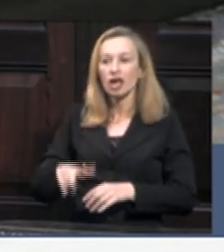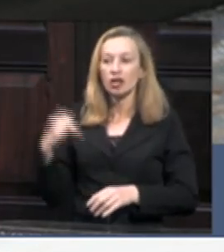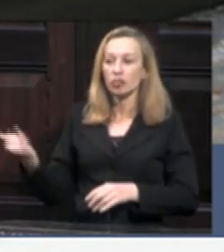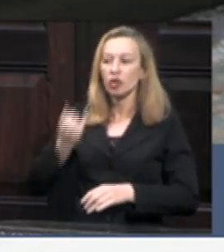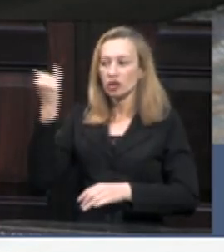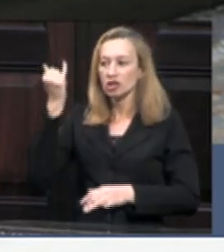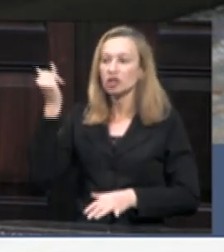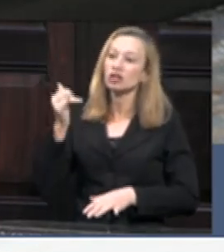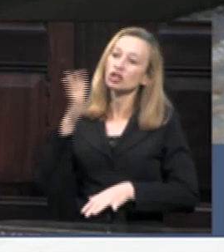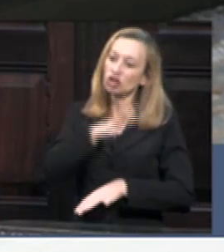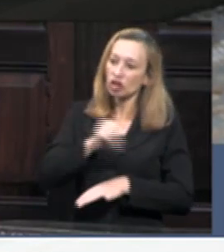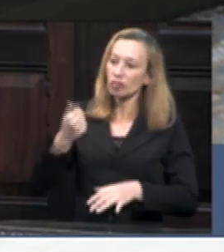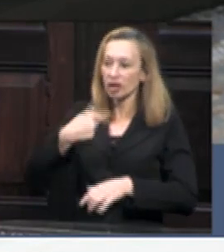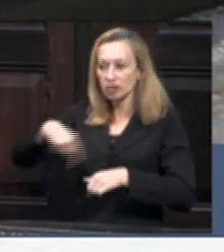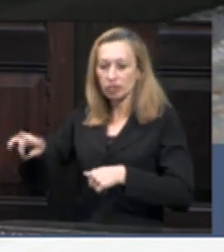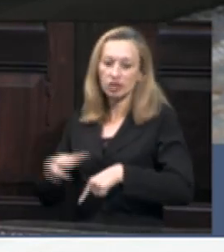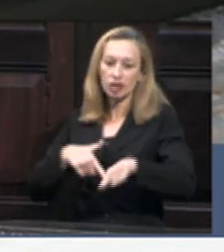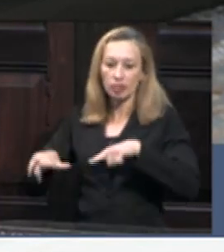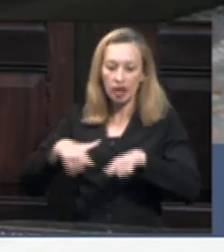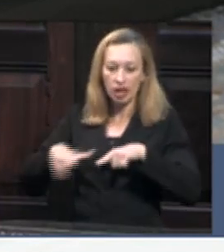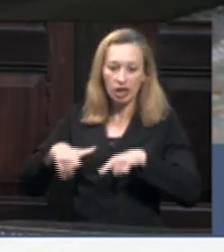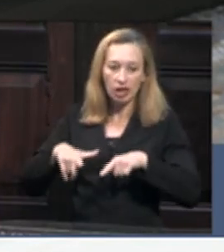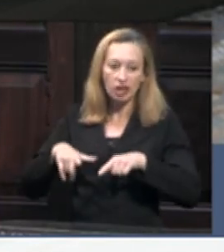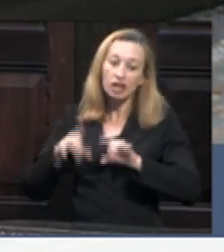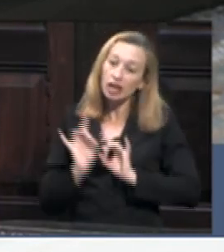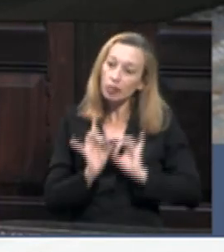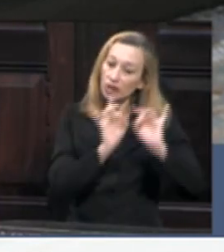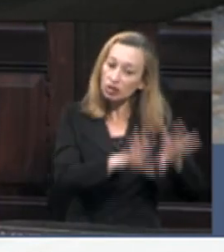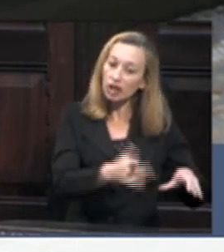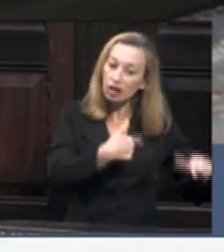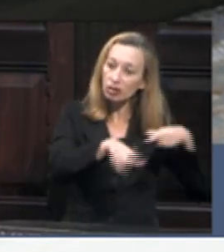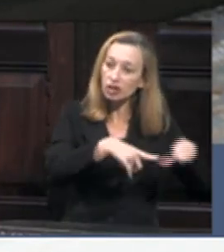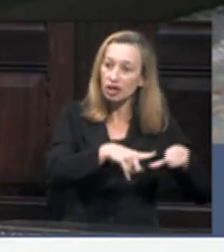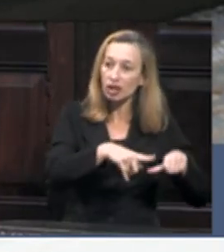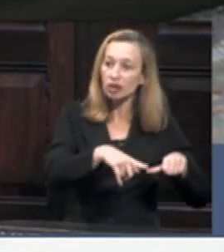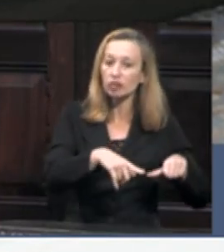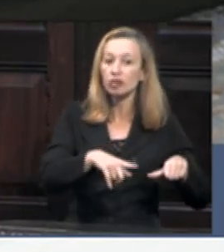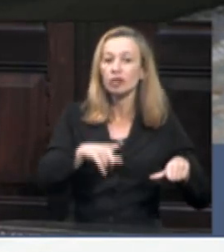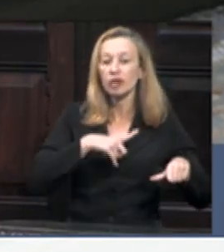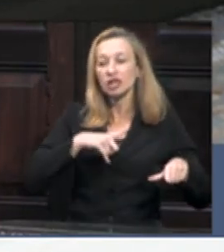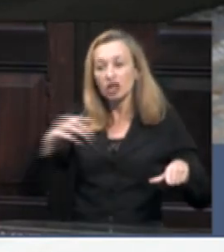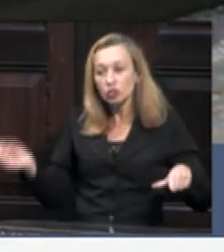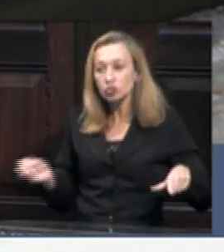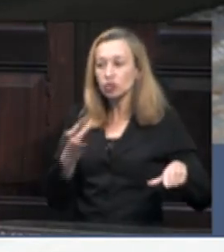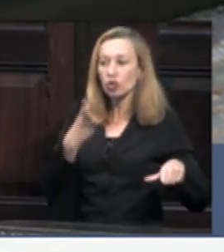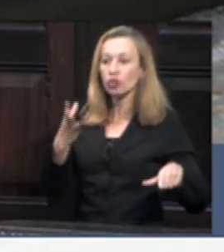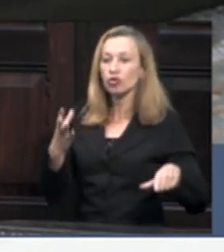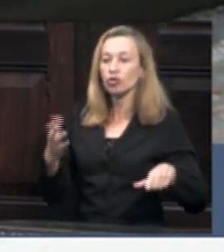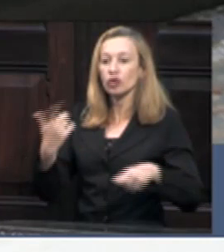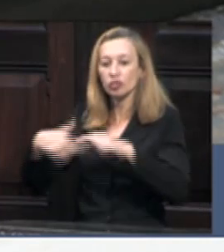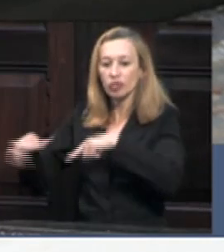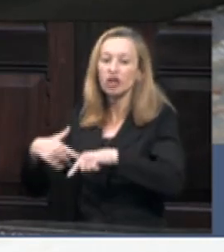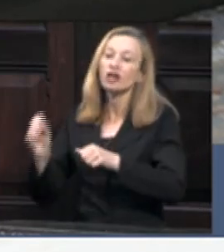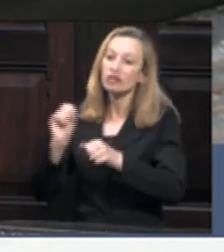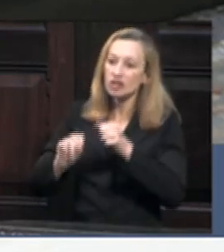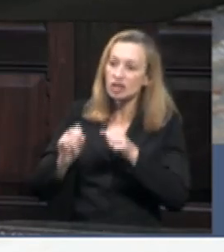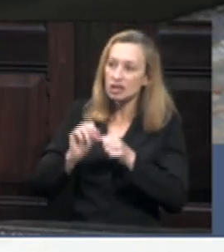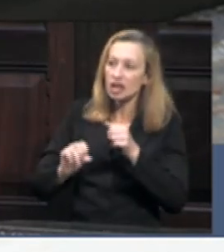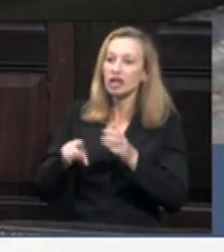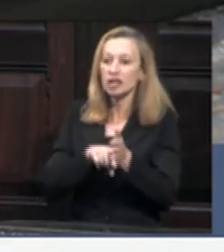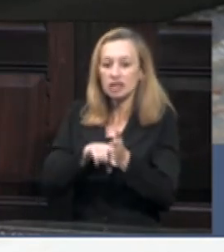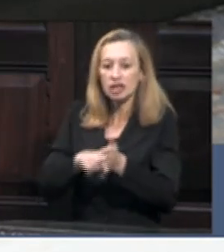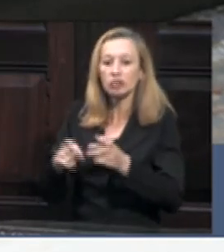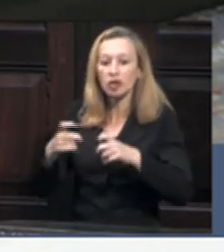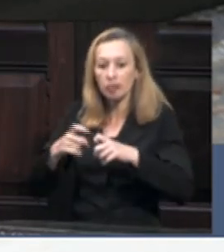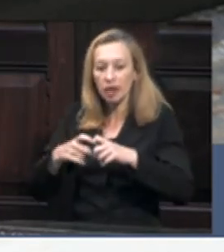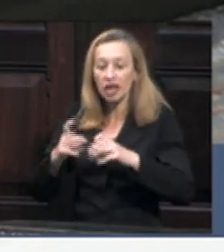seu lugar. Eles se desligaram de seus empregos, eu quero destacar, foram convocados para tomar posse, fizeram os exames médicos, o curso